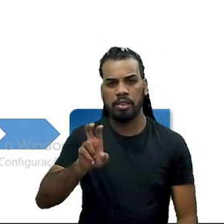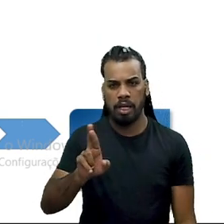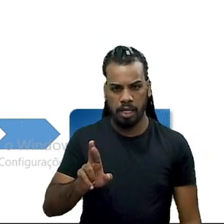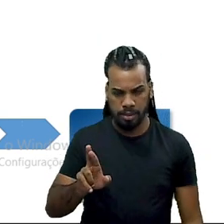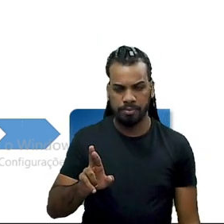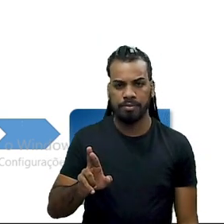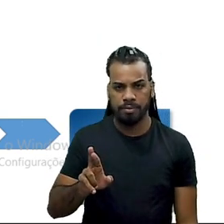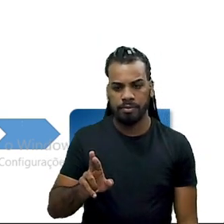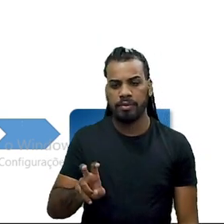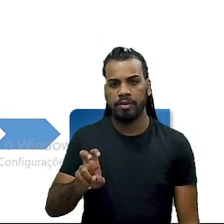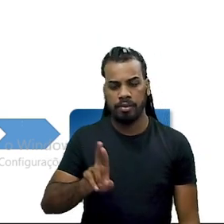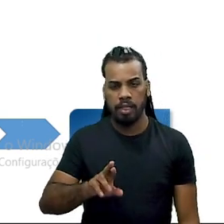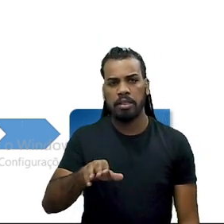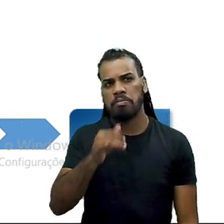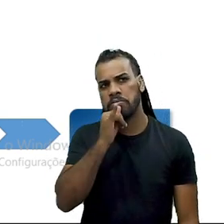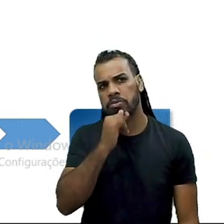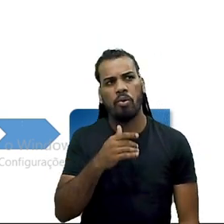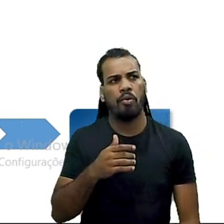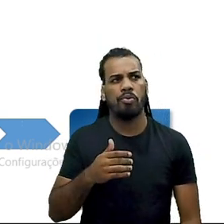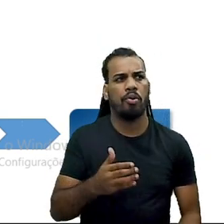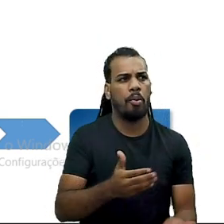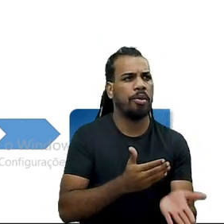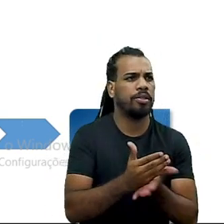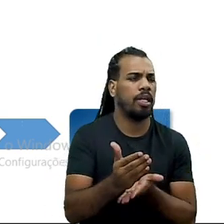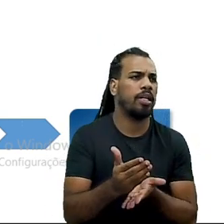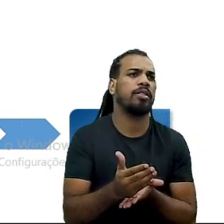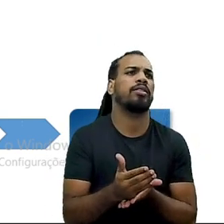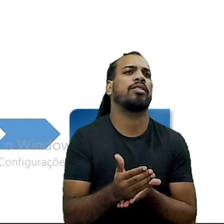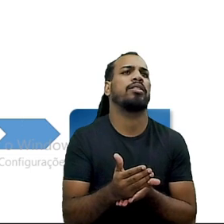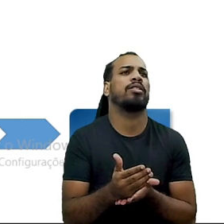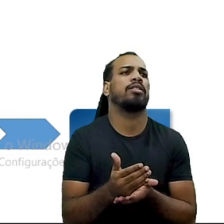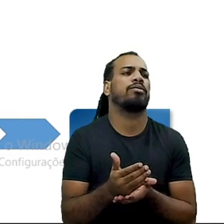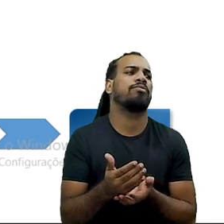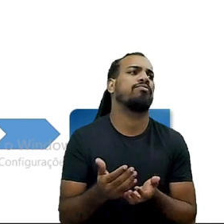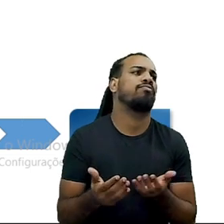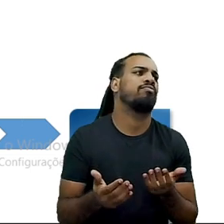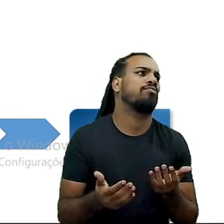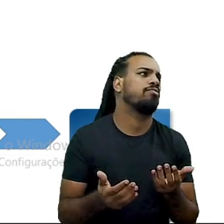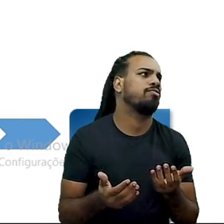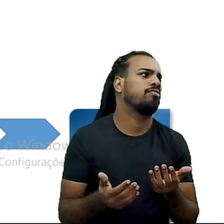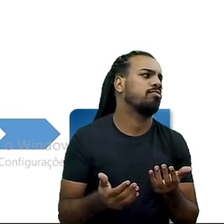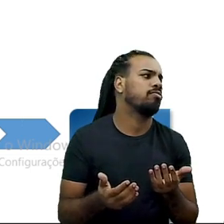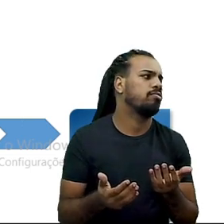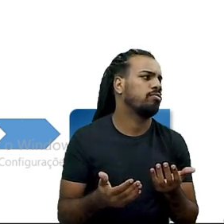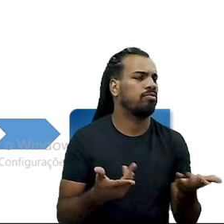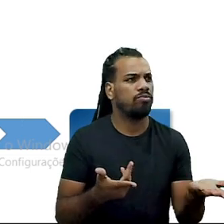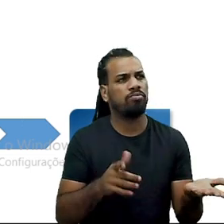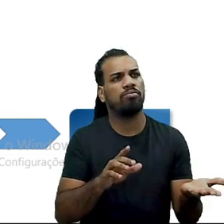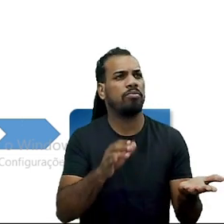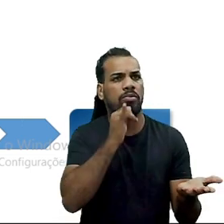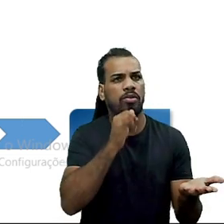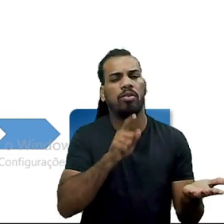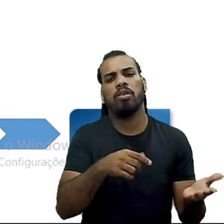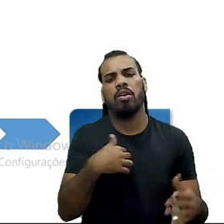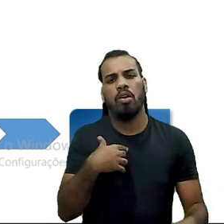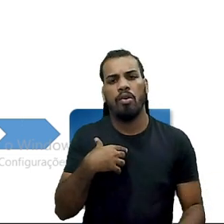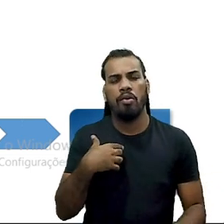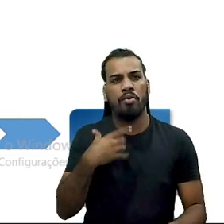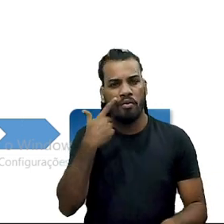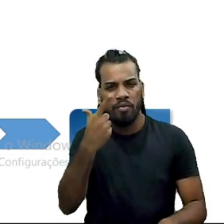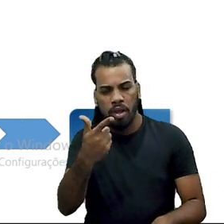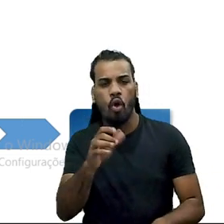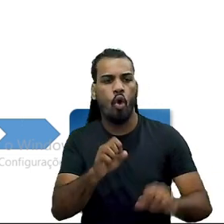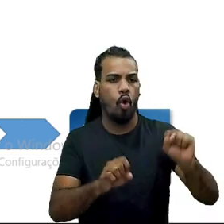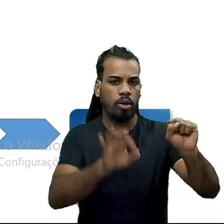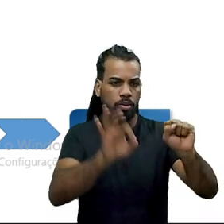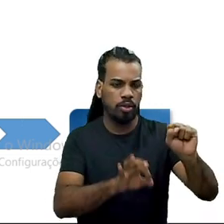Então, observe, se eu começar a deduzir no percentual nos valores, eu informei que 8%